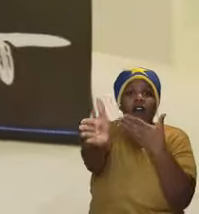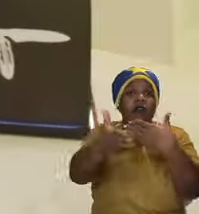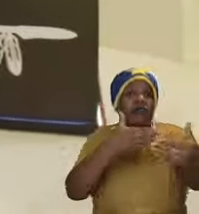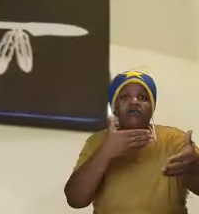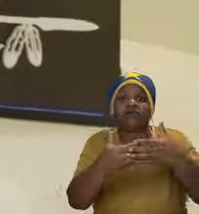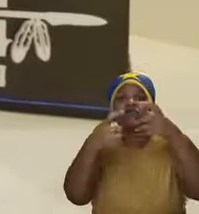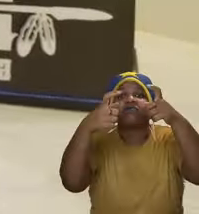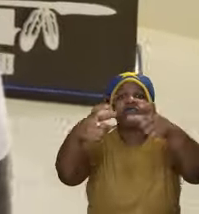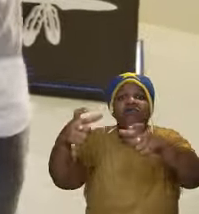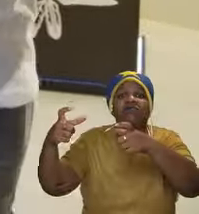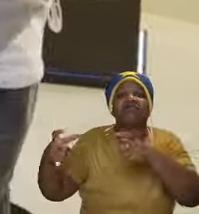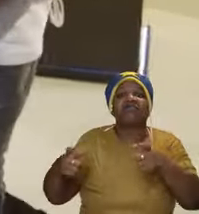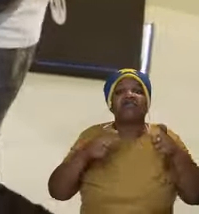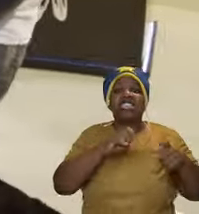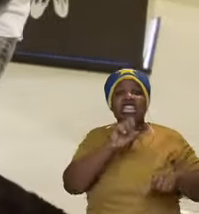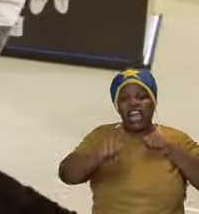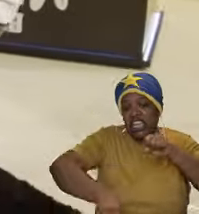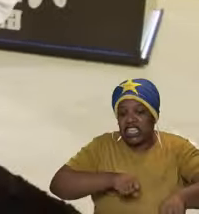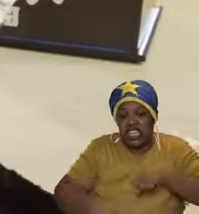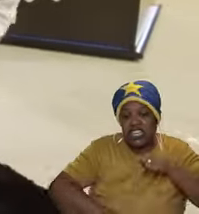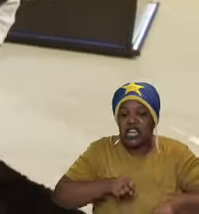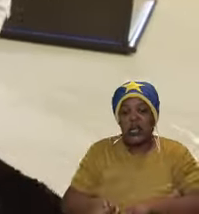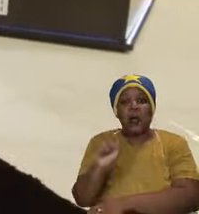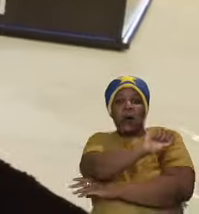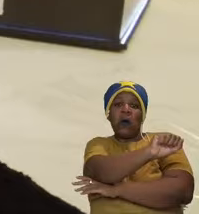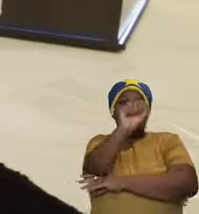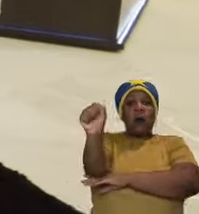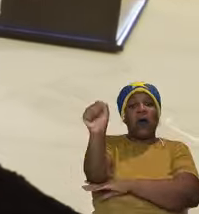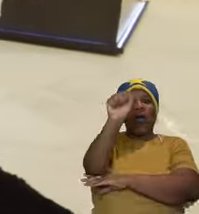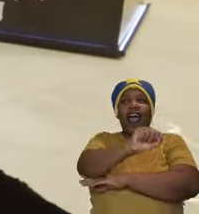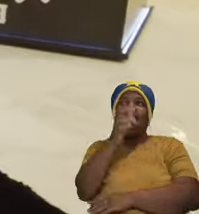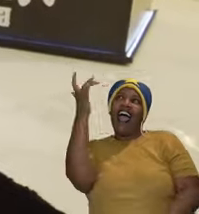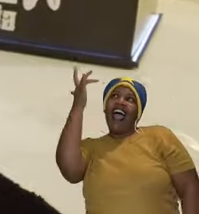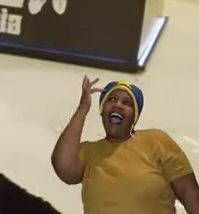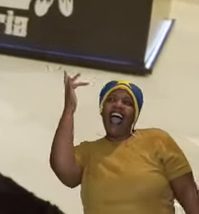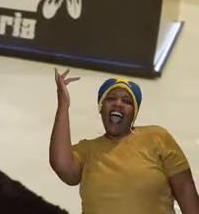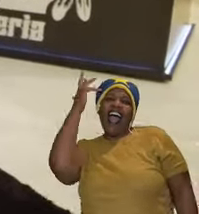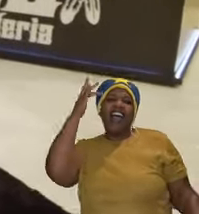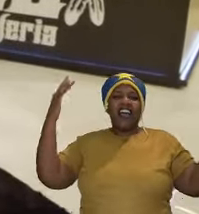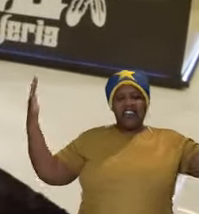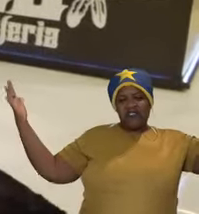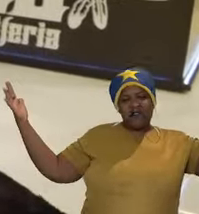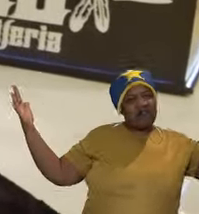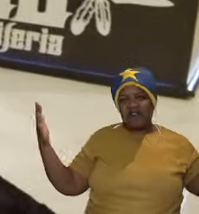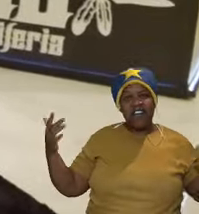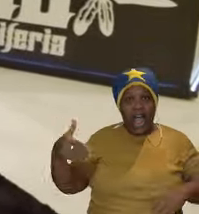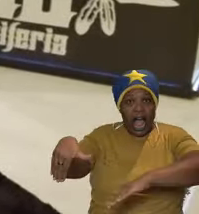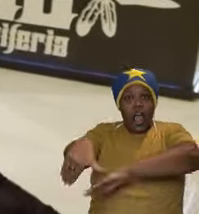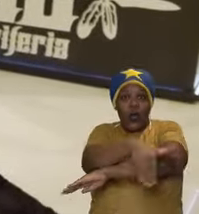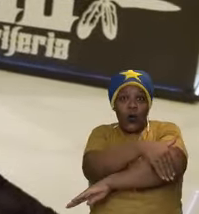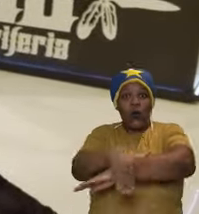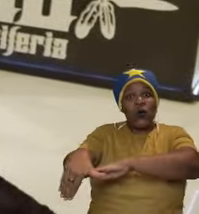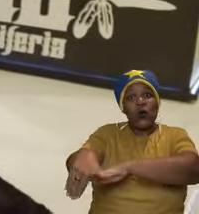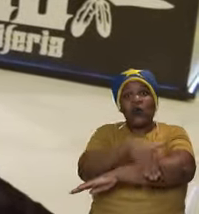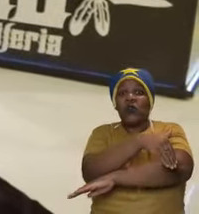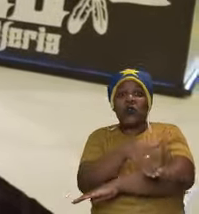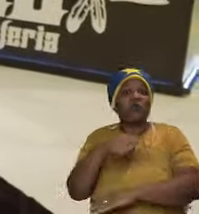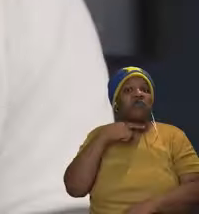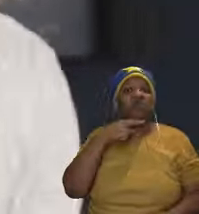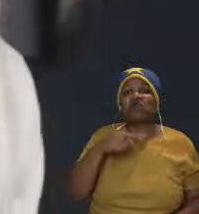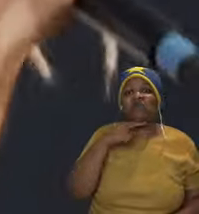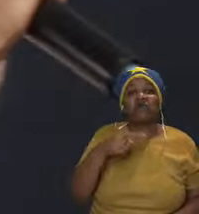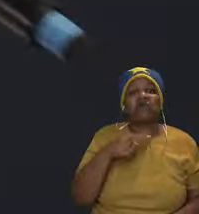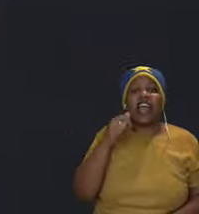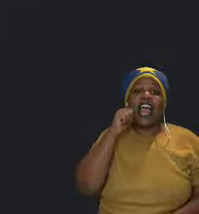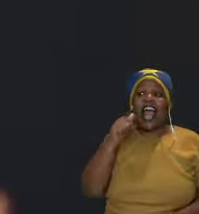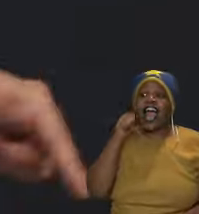lugar. Se nós tá de bicicleta, é de Opala ou de Jaguar. Hoje aqui na rua, ninguém vai dormir. A filha